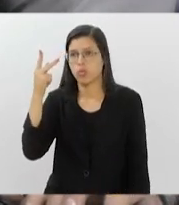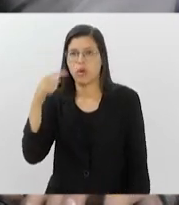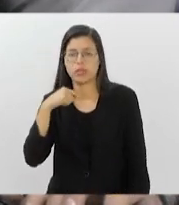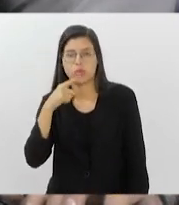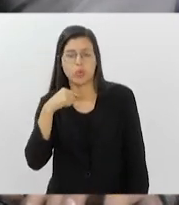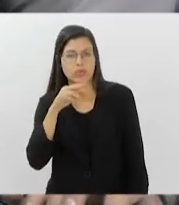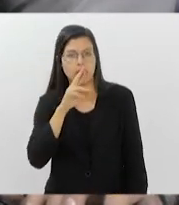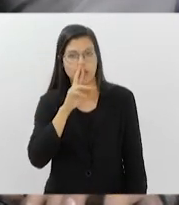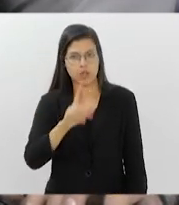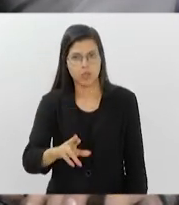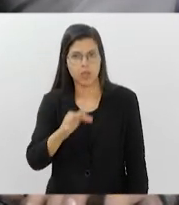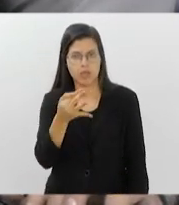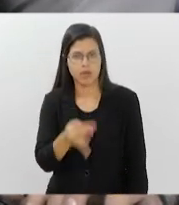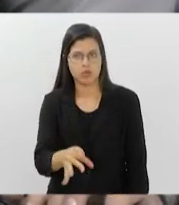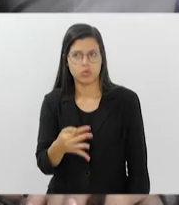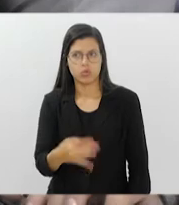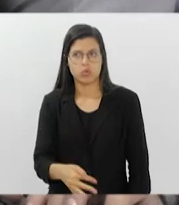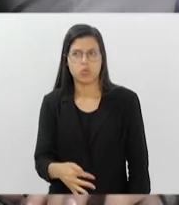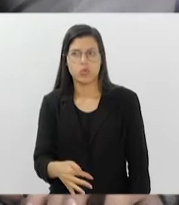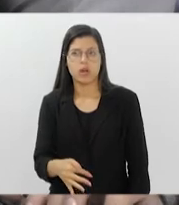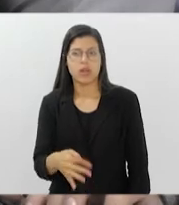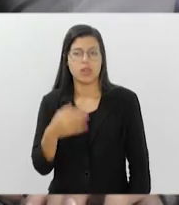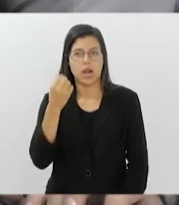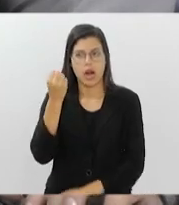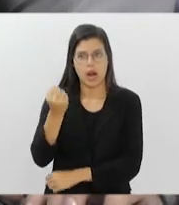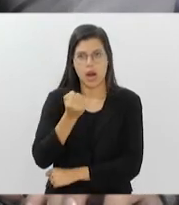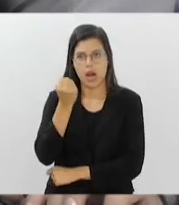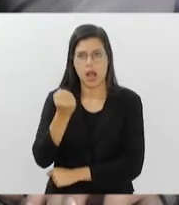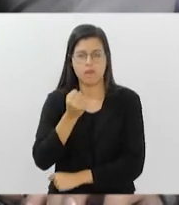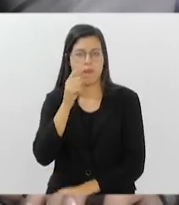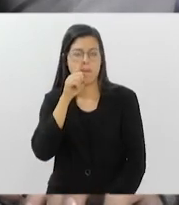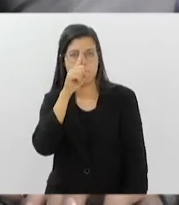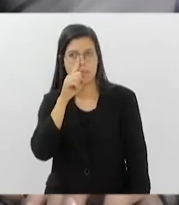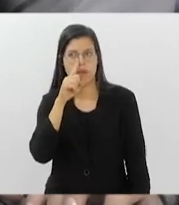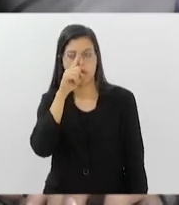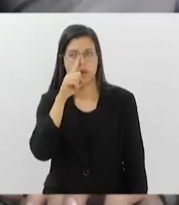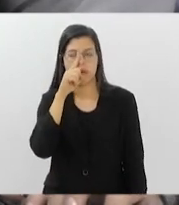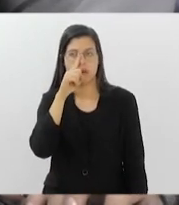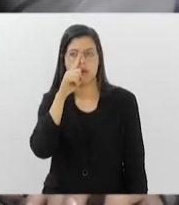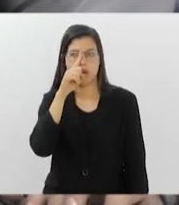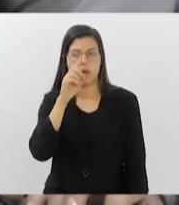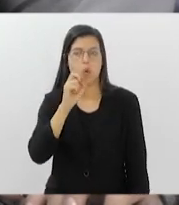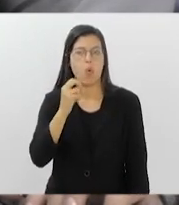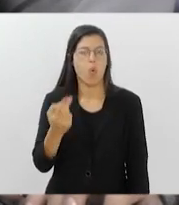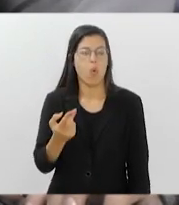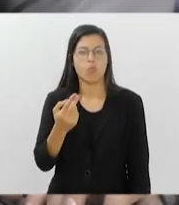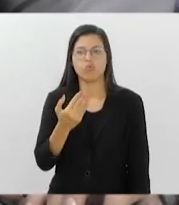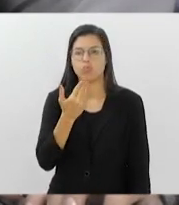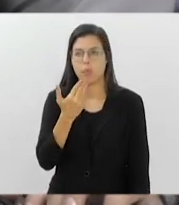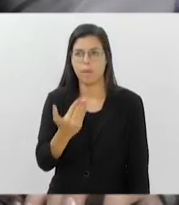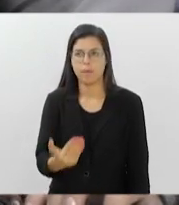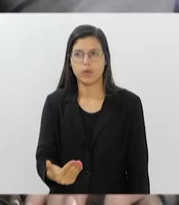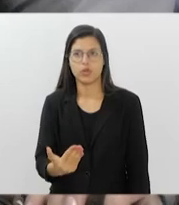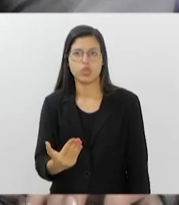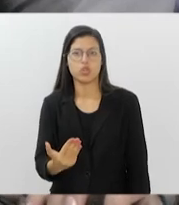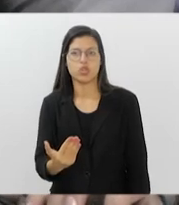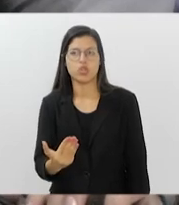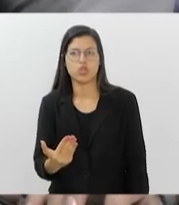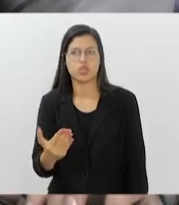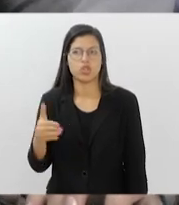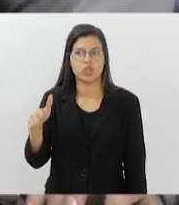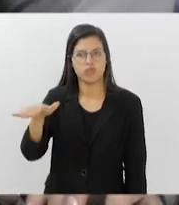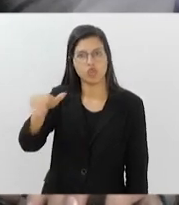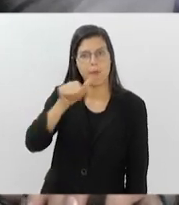ferida, ao desamparo ou em grave e eminente perigo, ou não pedir, neste caso, o socorro à